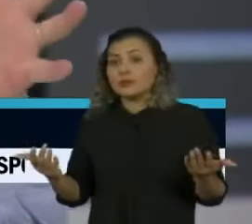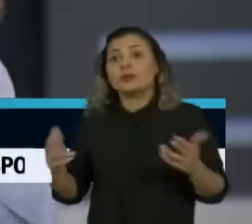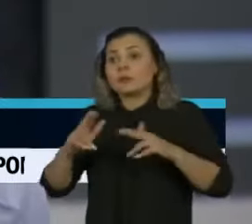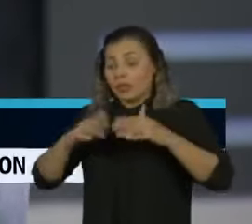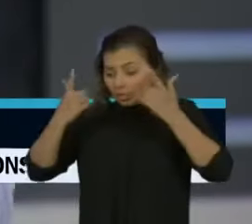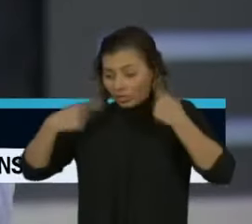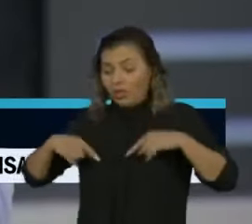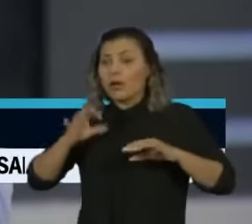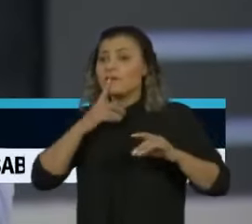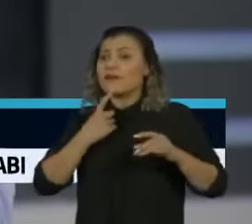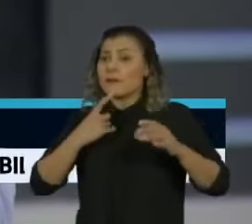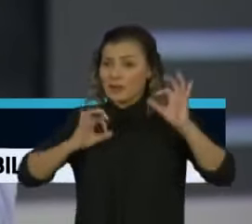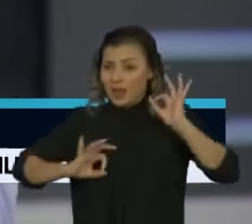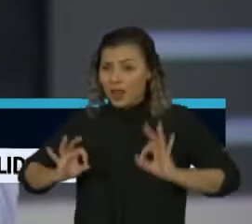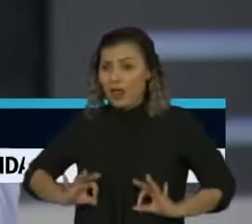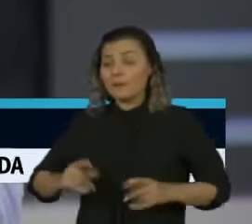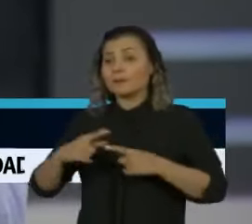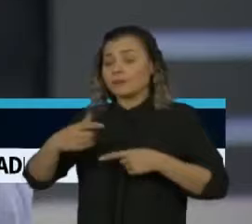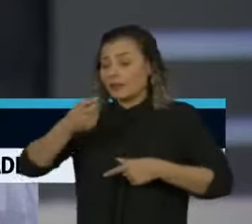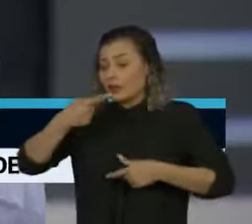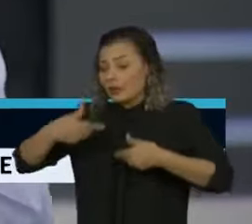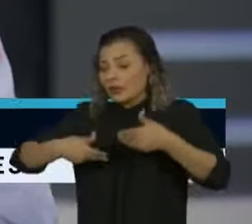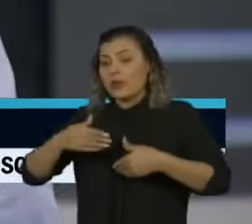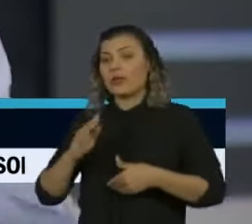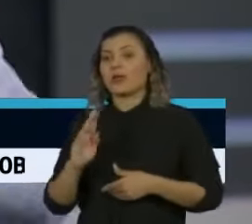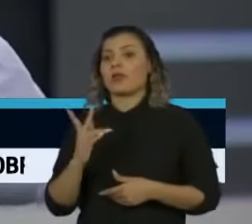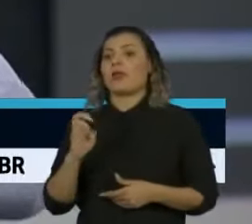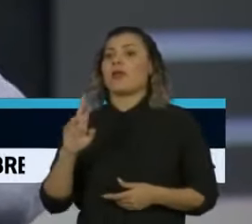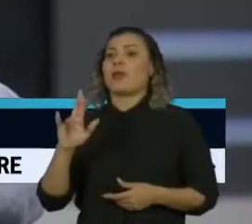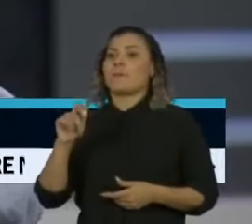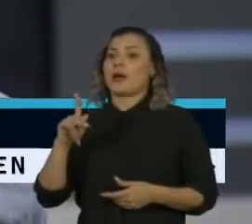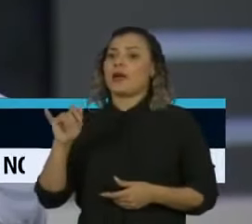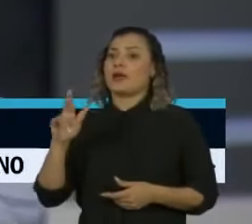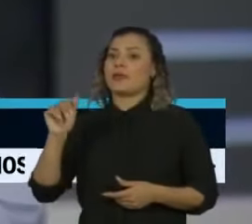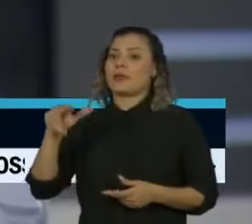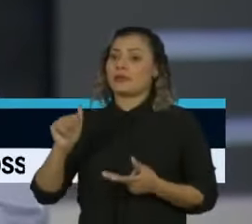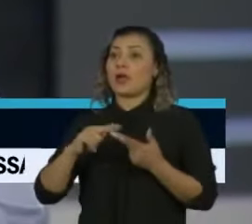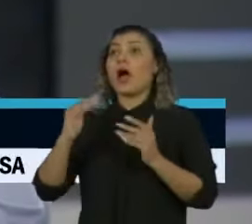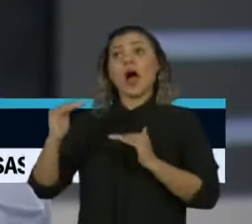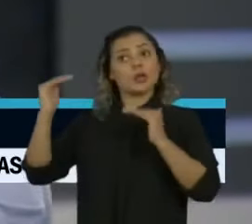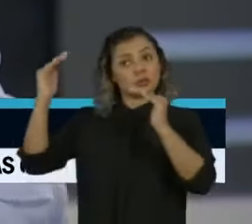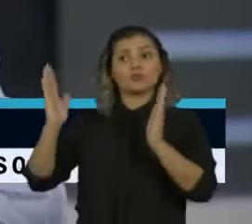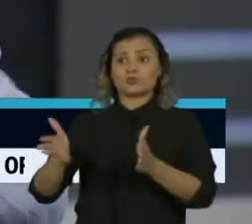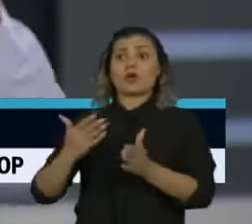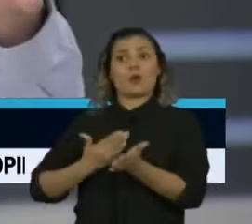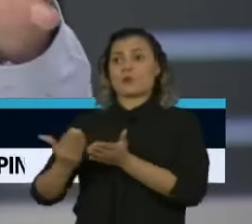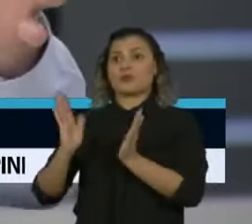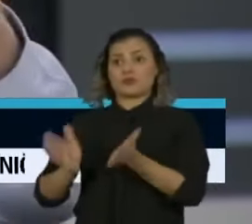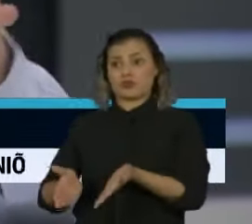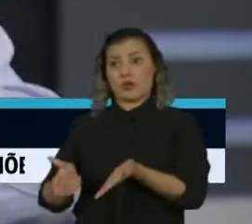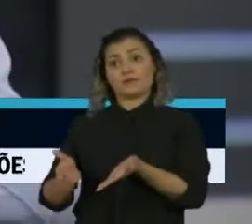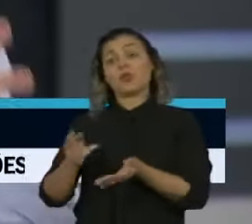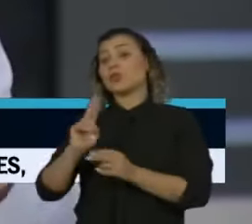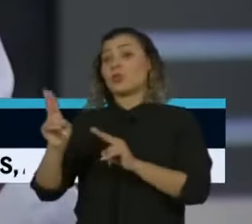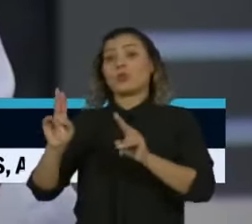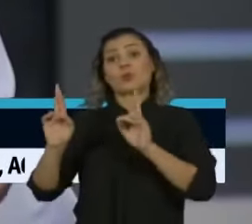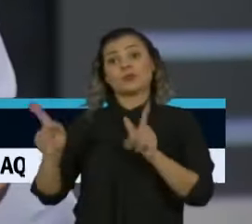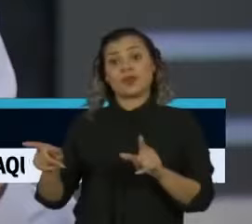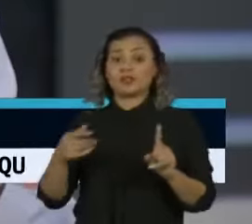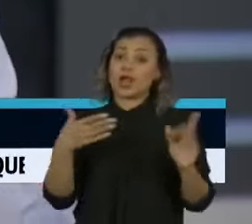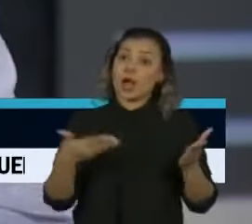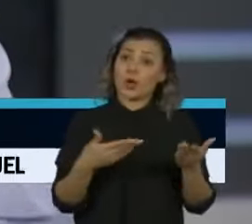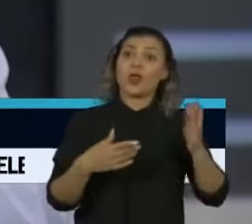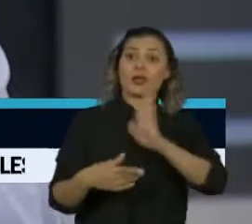por todo o corpo e tem que entrar com heparina urgente. Então, nos adultos, isso já está acontecendo. Tem um nome diferente, mas já